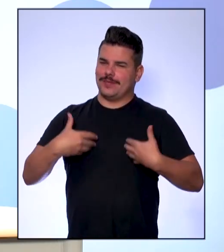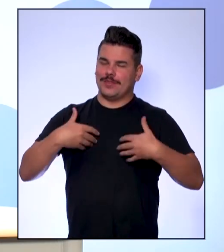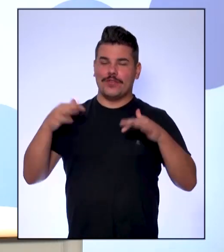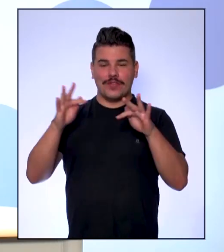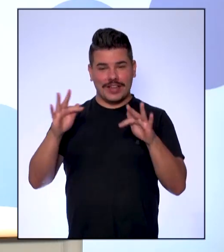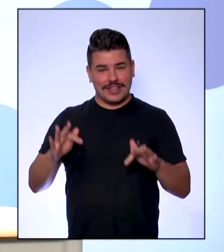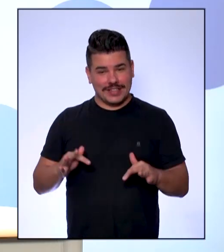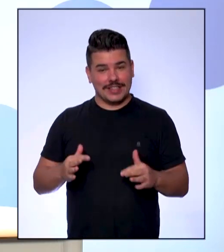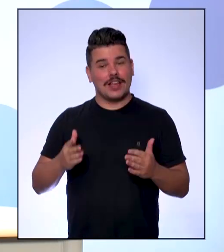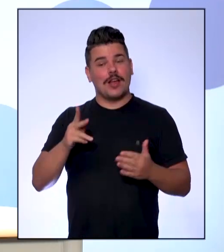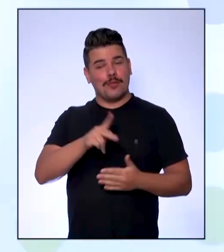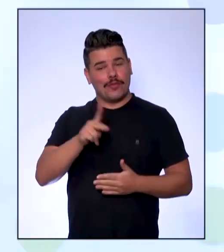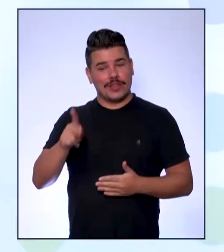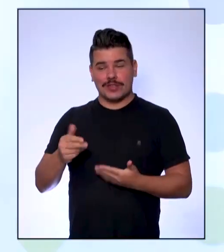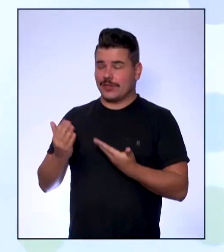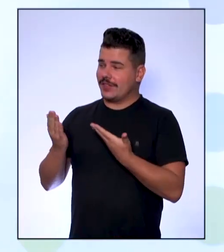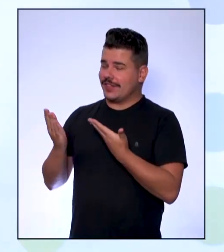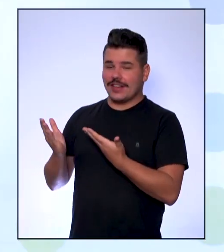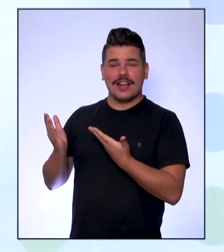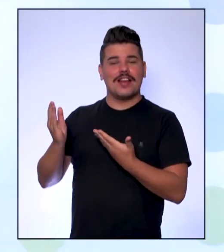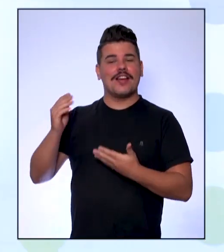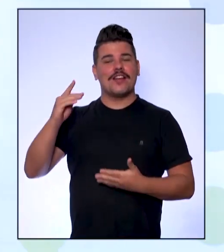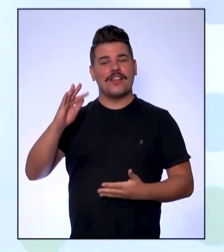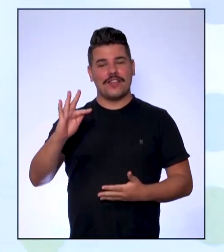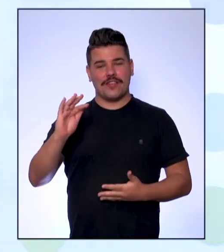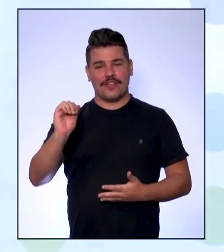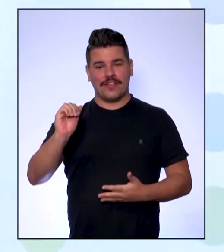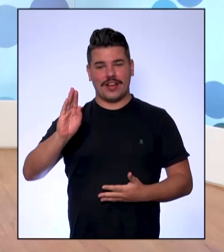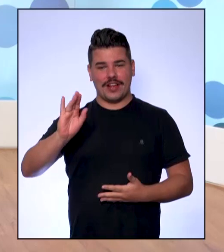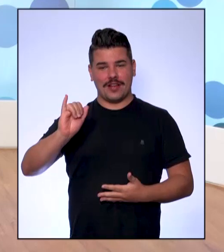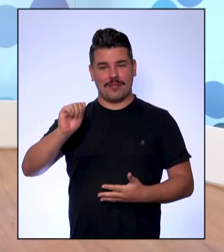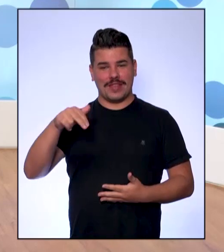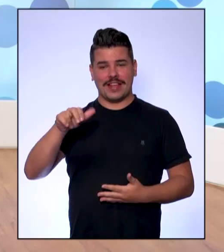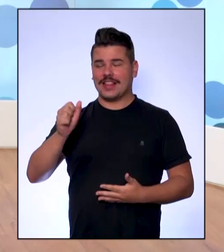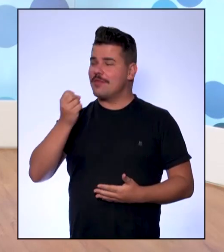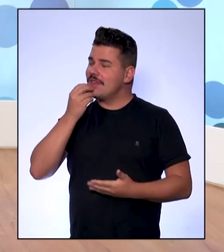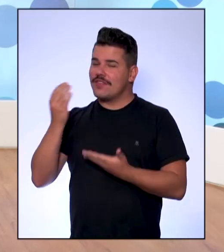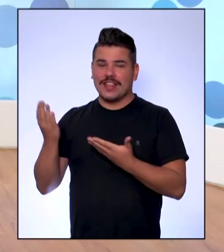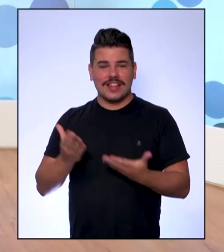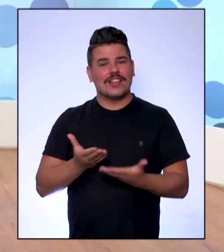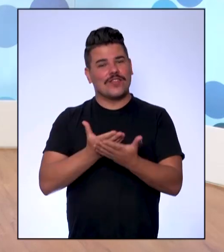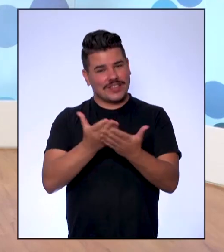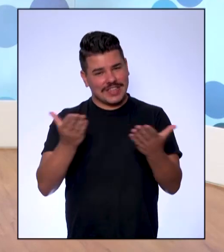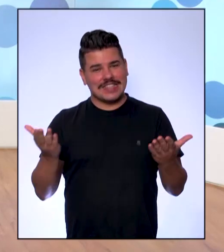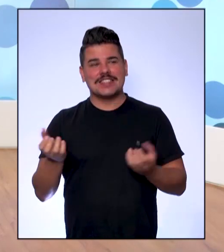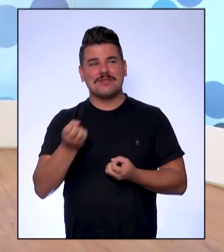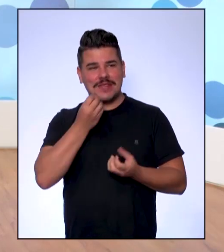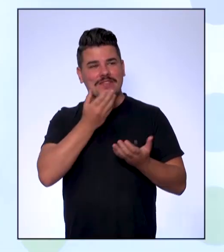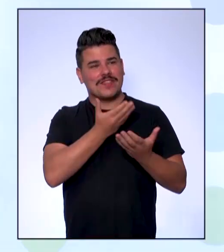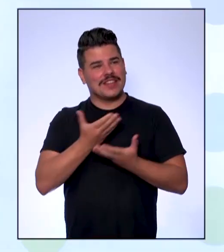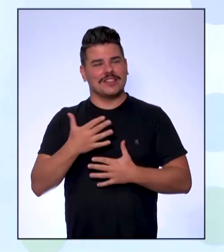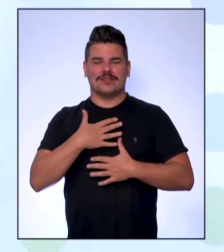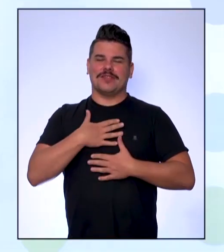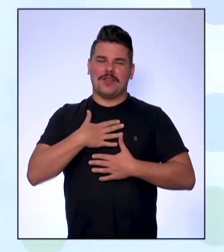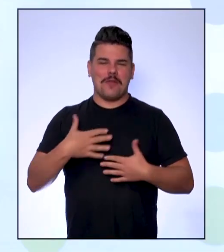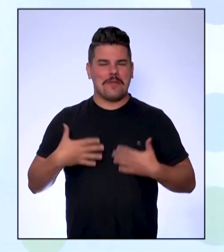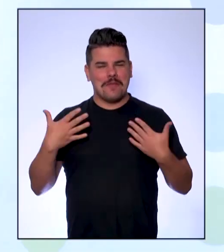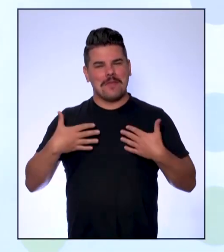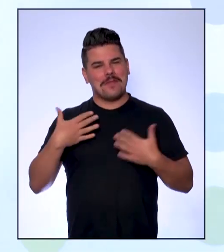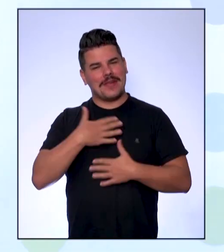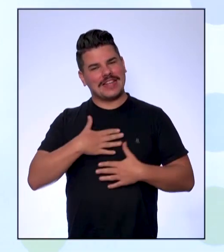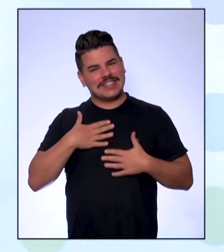vocês a professora Fabiana. Seja bem-vinda, professora Fabiana. Obrigada, sejam todos bem-vindos. É um prazer estar aqui para vocês,